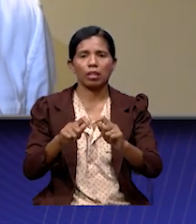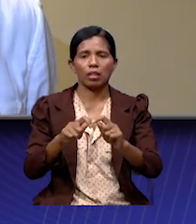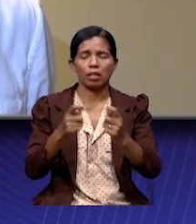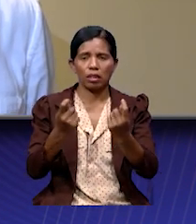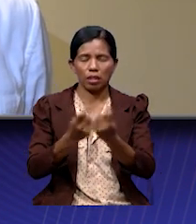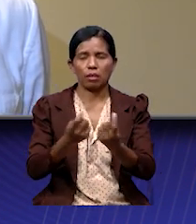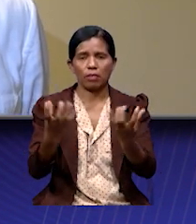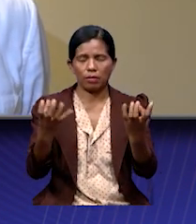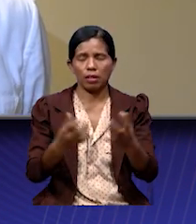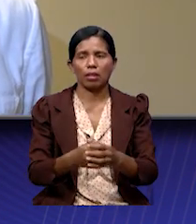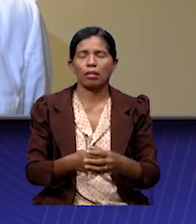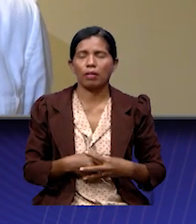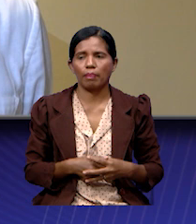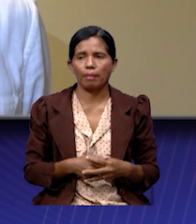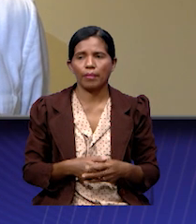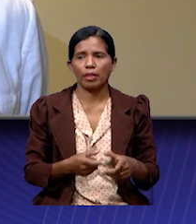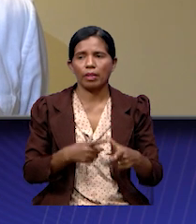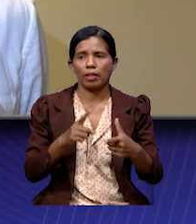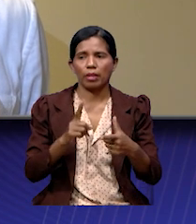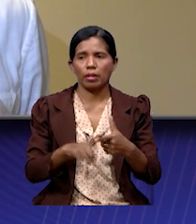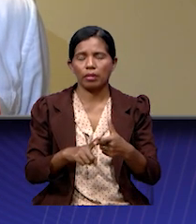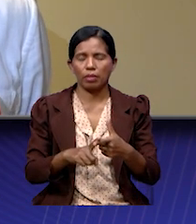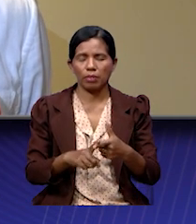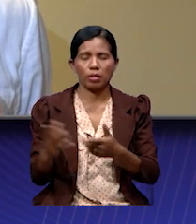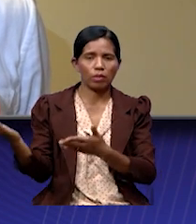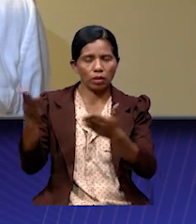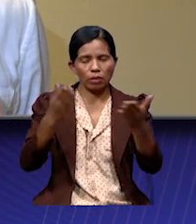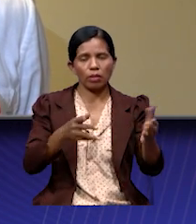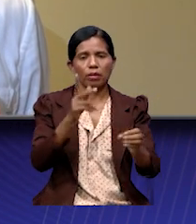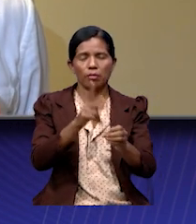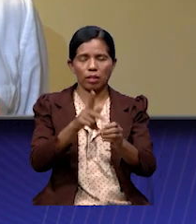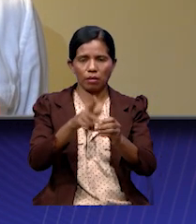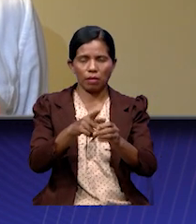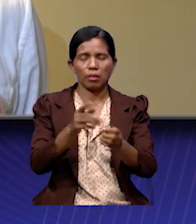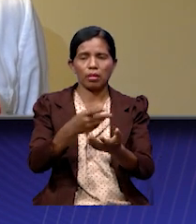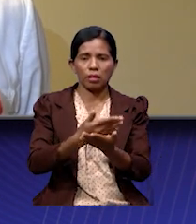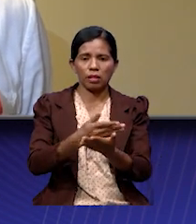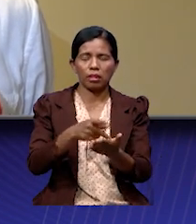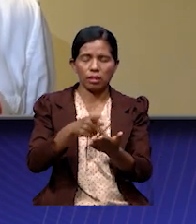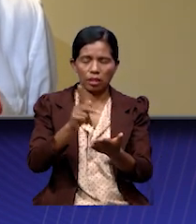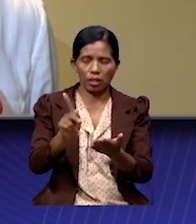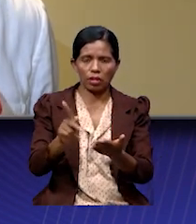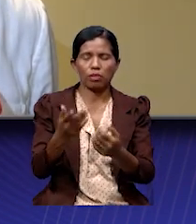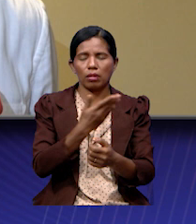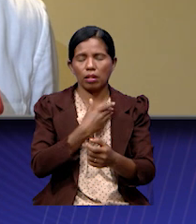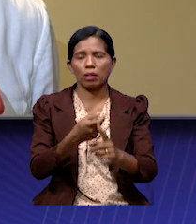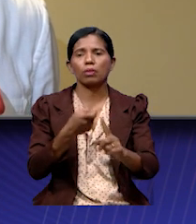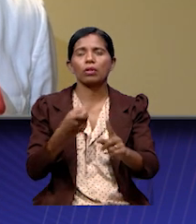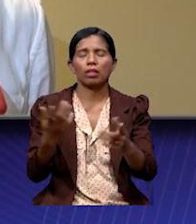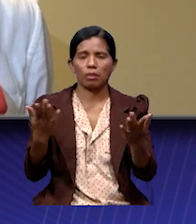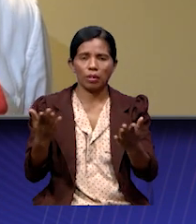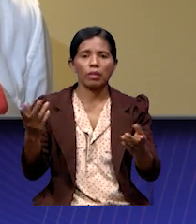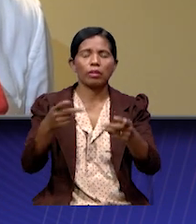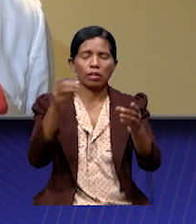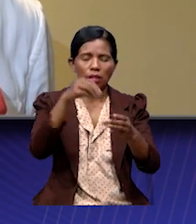holu dia ia english dia supply chain neve mina ne mai hosi neve mai rai neve